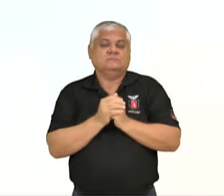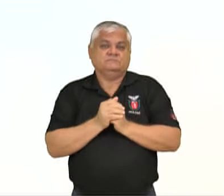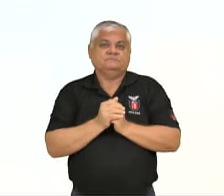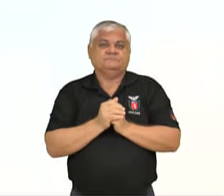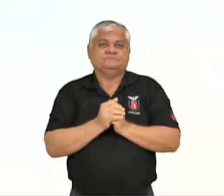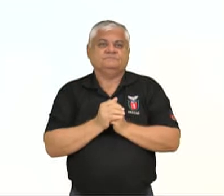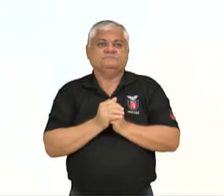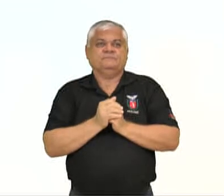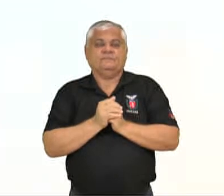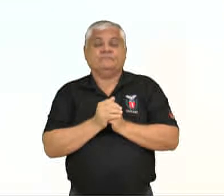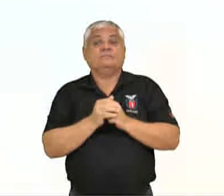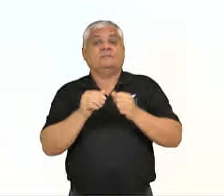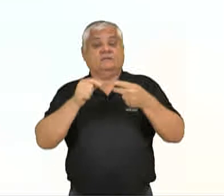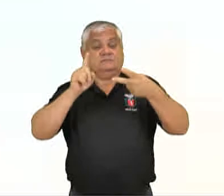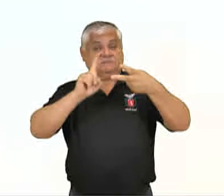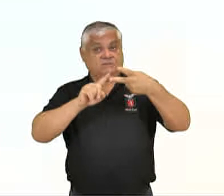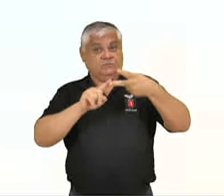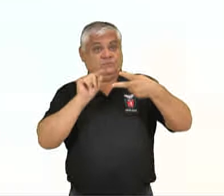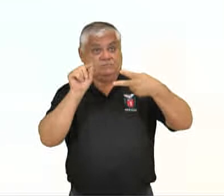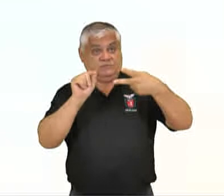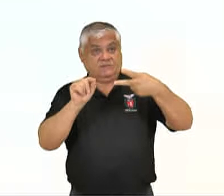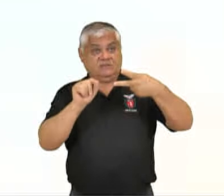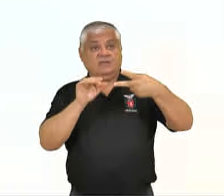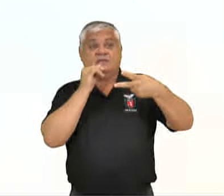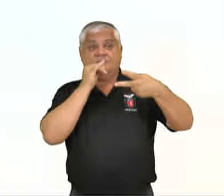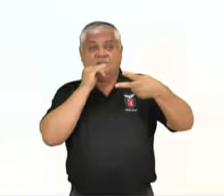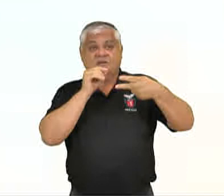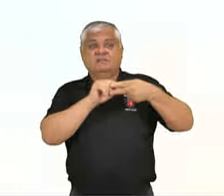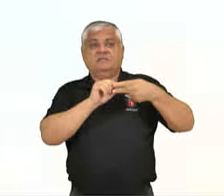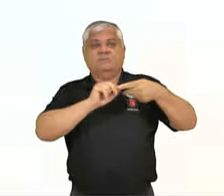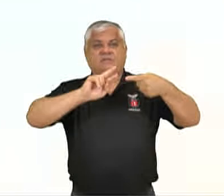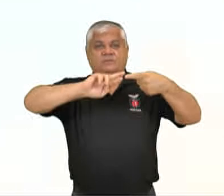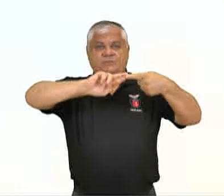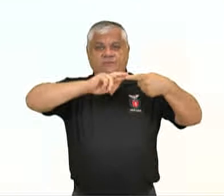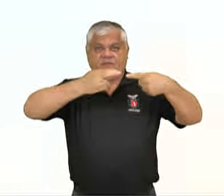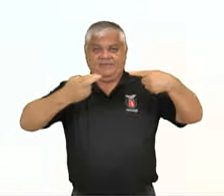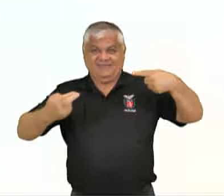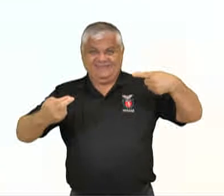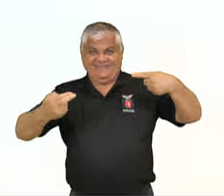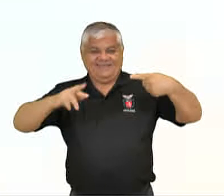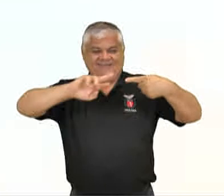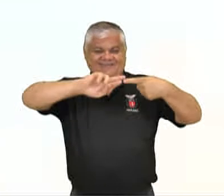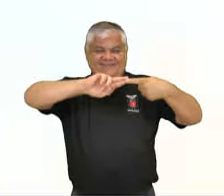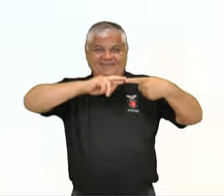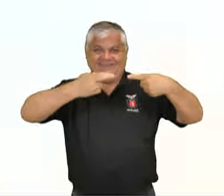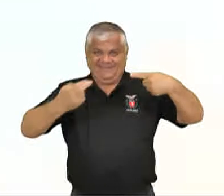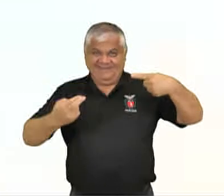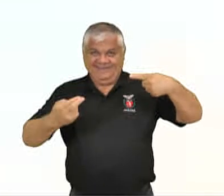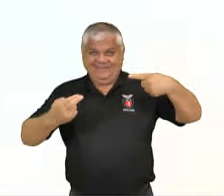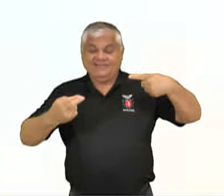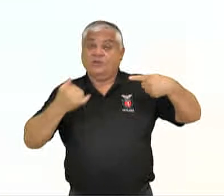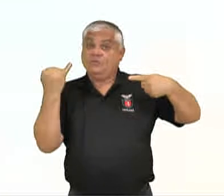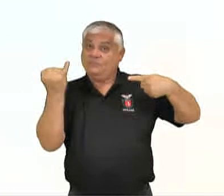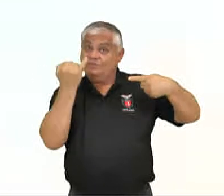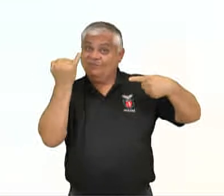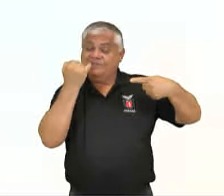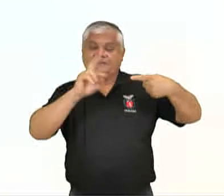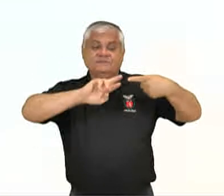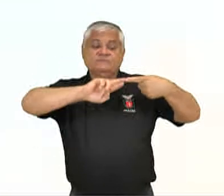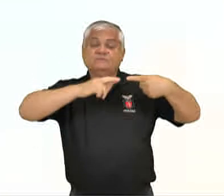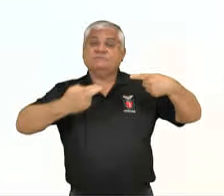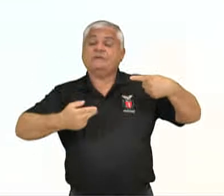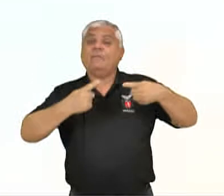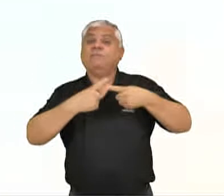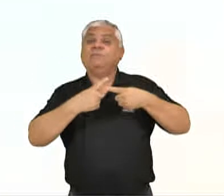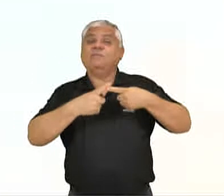mãe. E o segundo evento é então a transcrição do DNA em RNA, que é extremamente importante